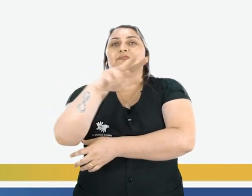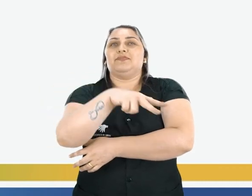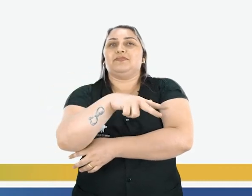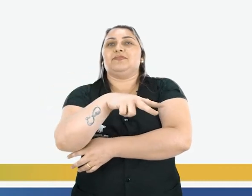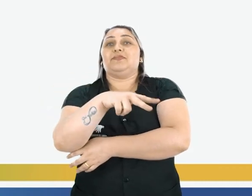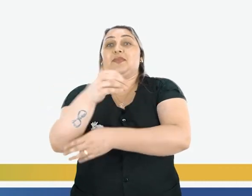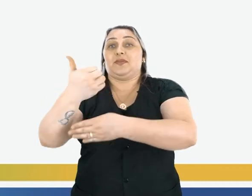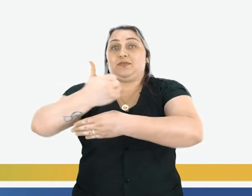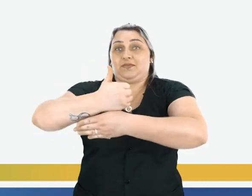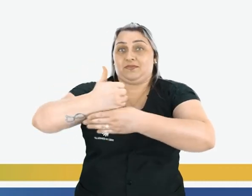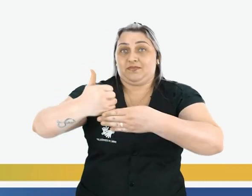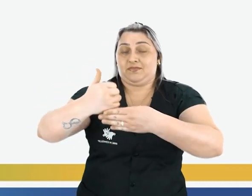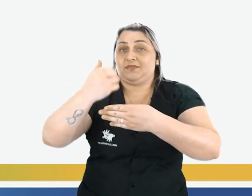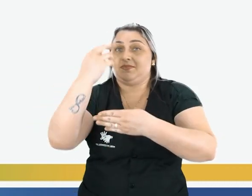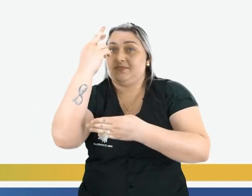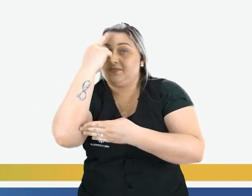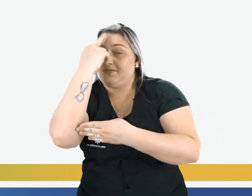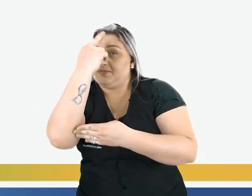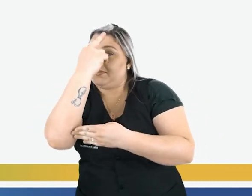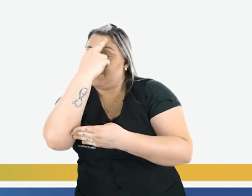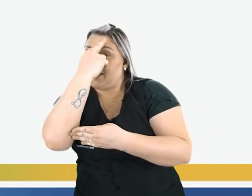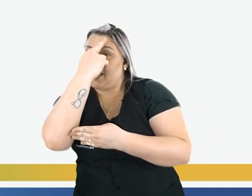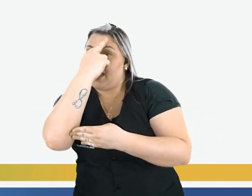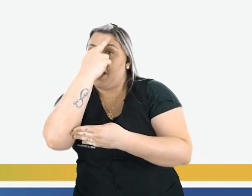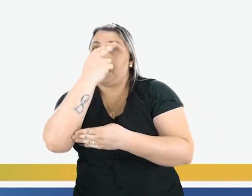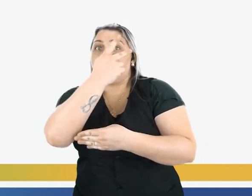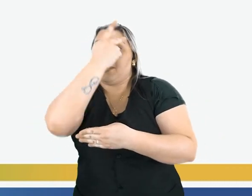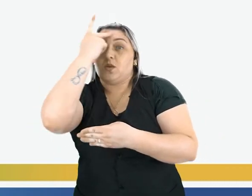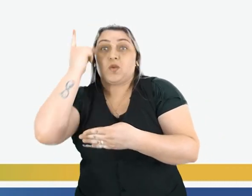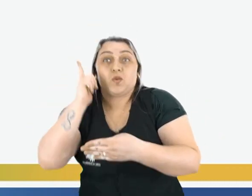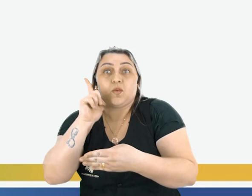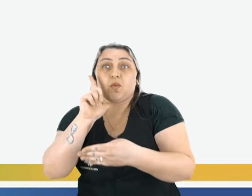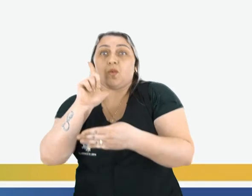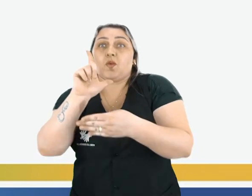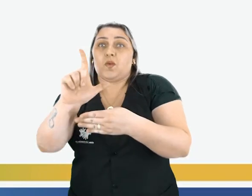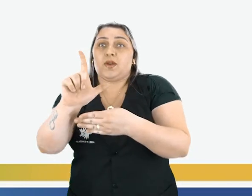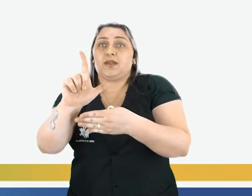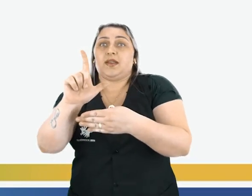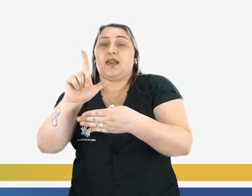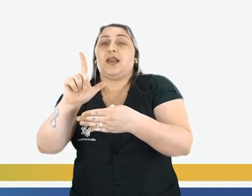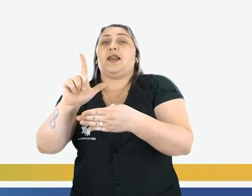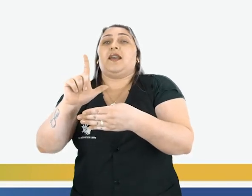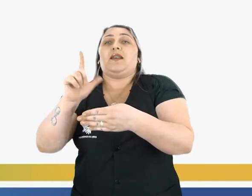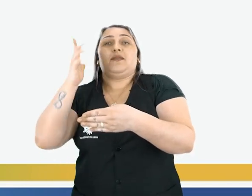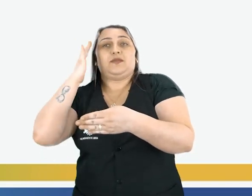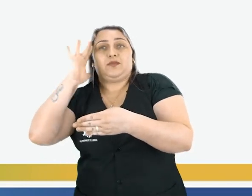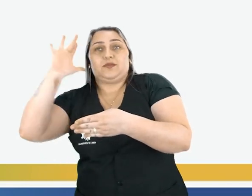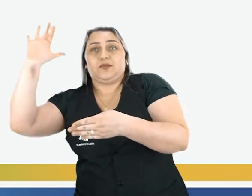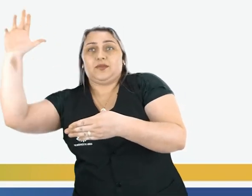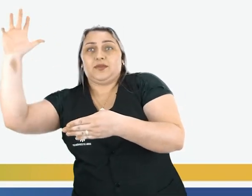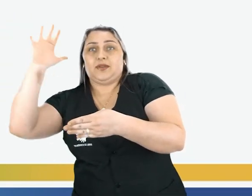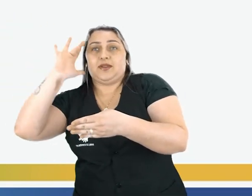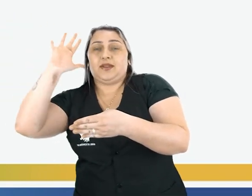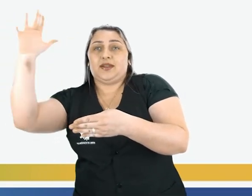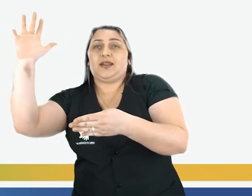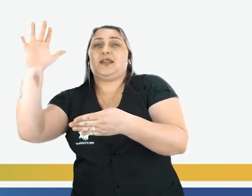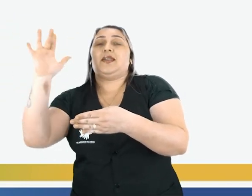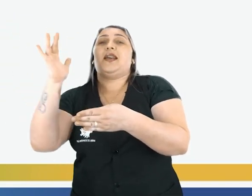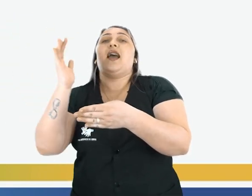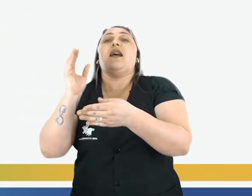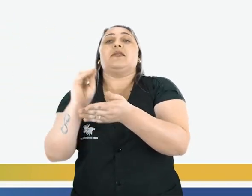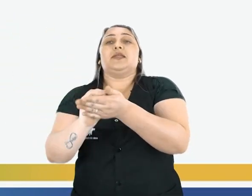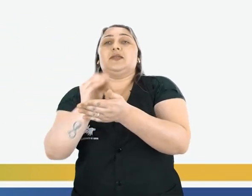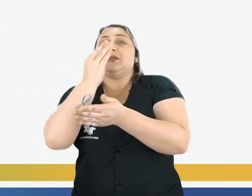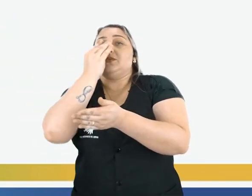Moral da história: aquele que não consegue obter o que quer, acaba desprezando o que